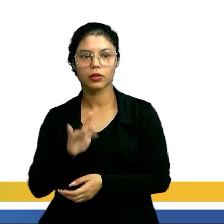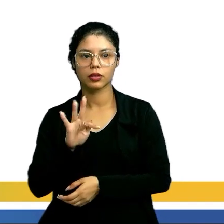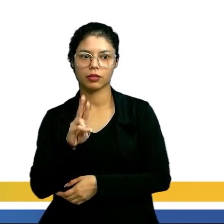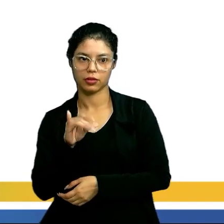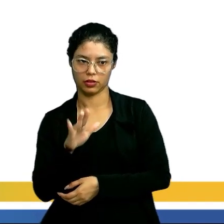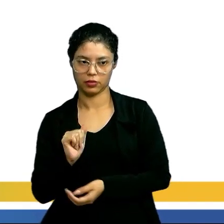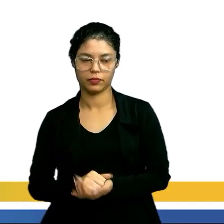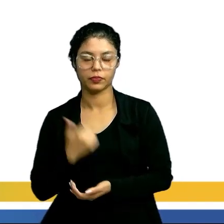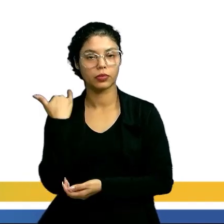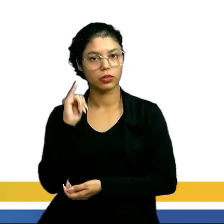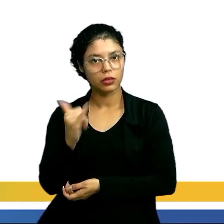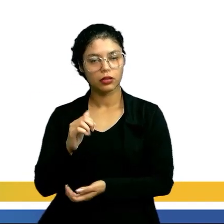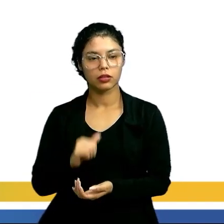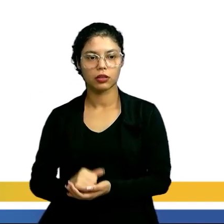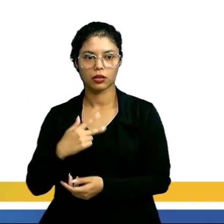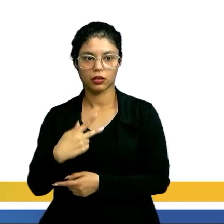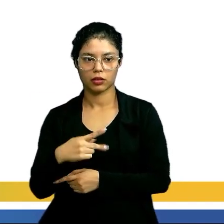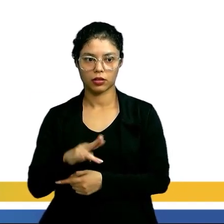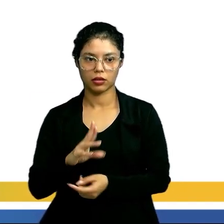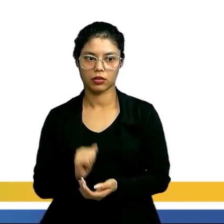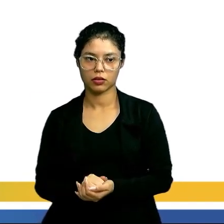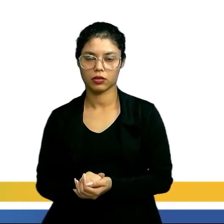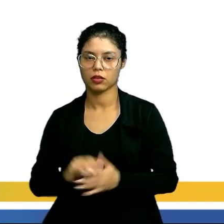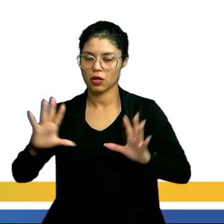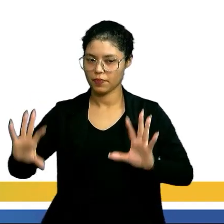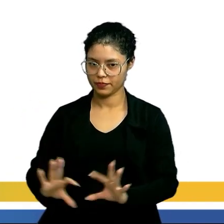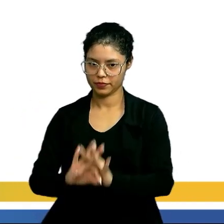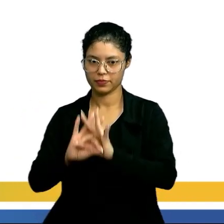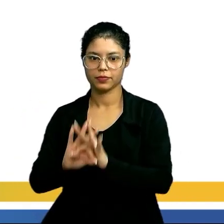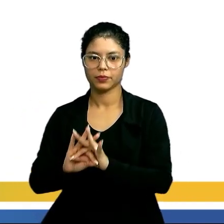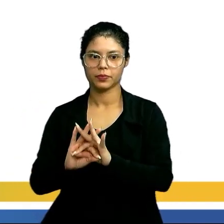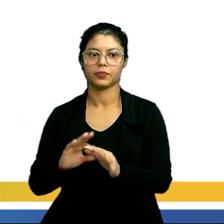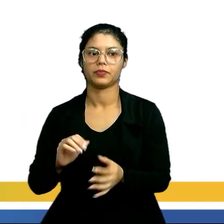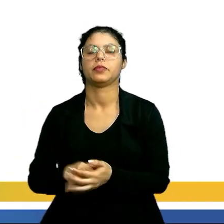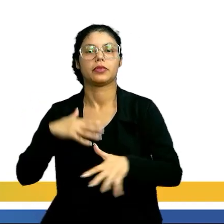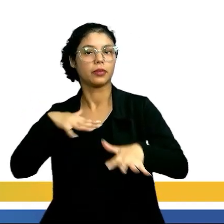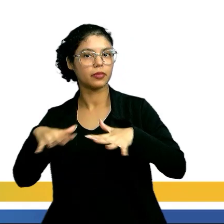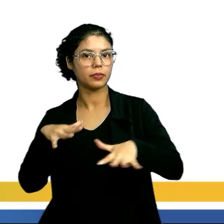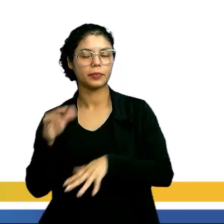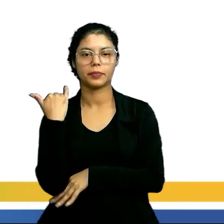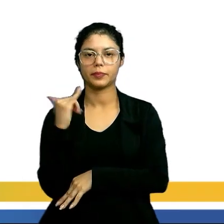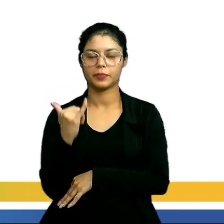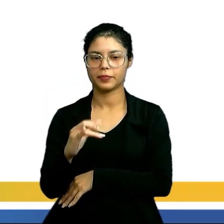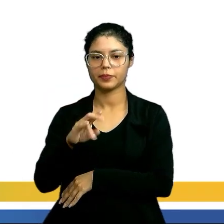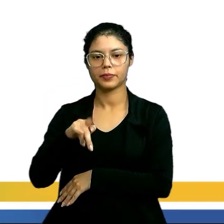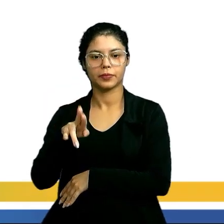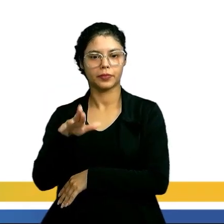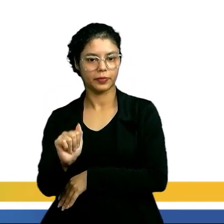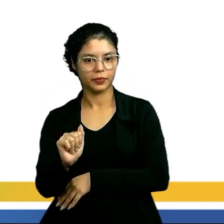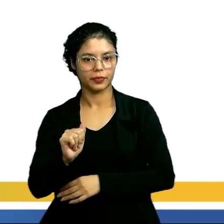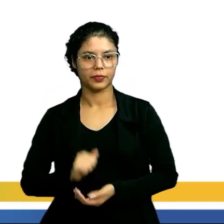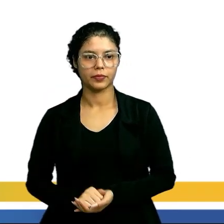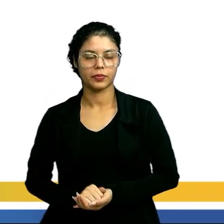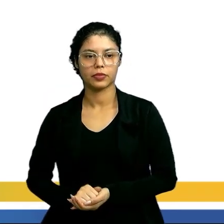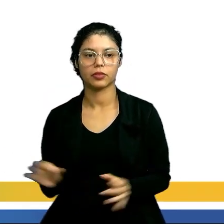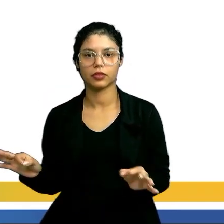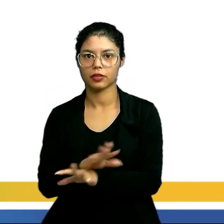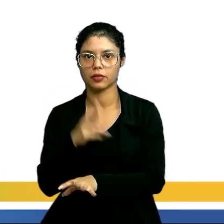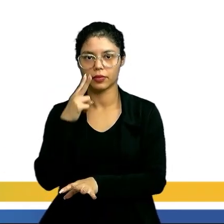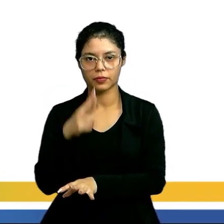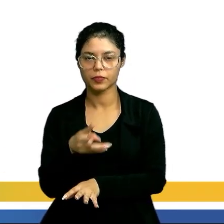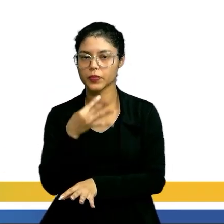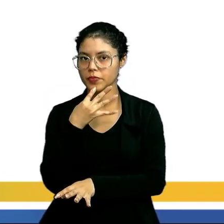circunferência. As partículas são aceleradas por campos elétricos e guiadas por campos magnéticos através do anel.